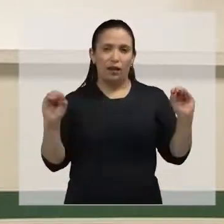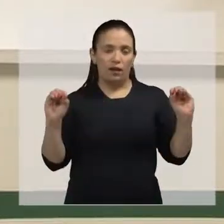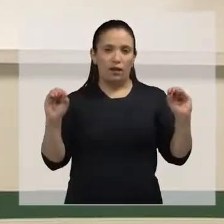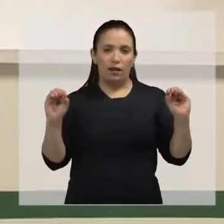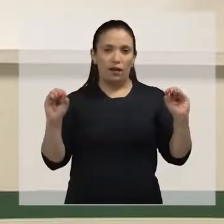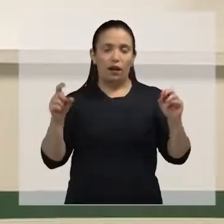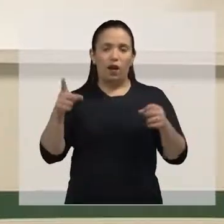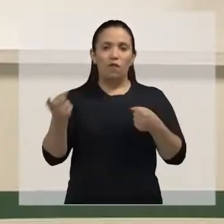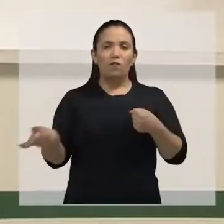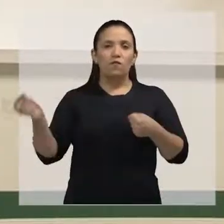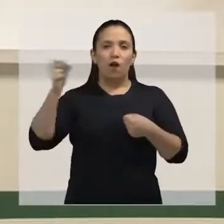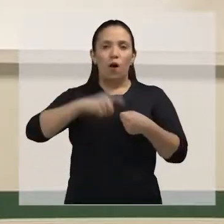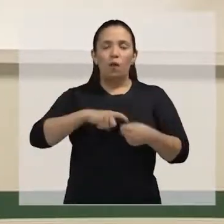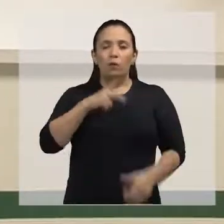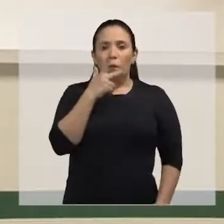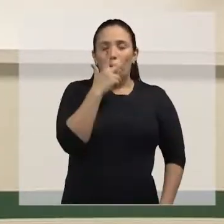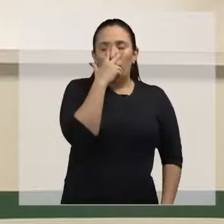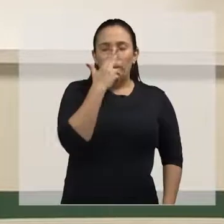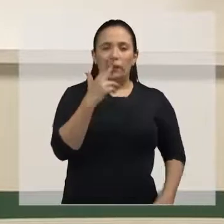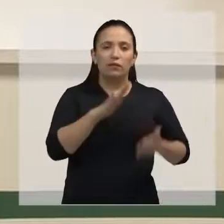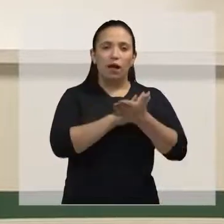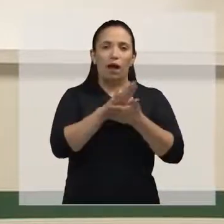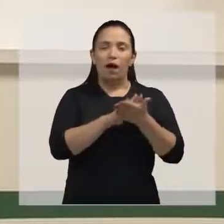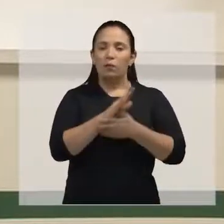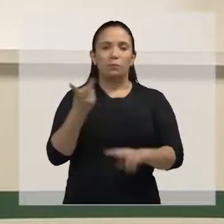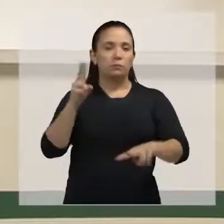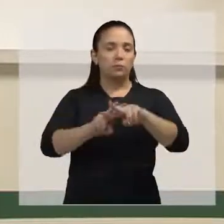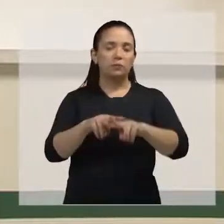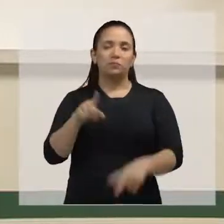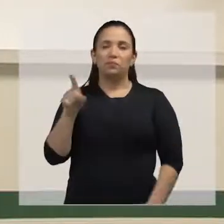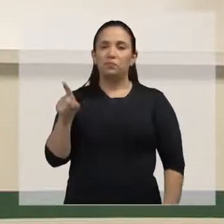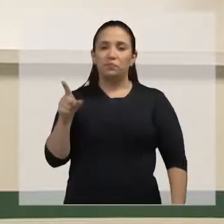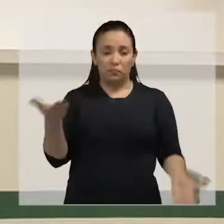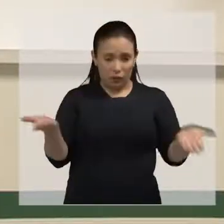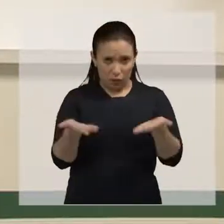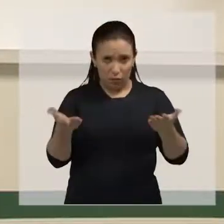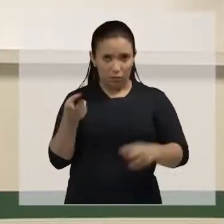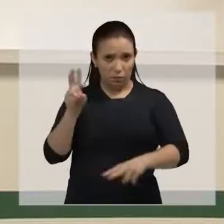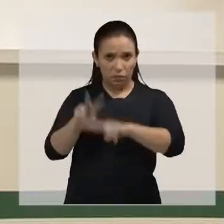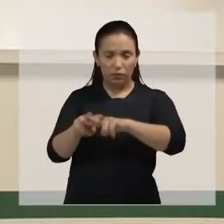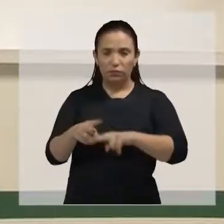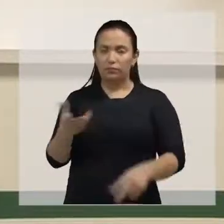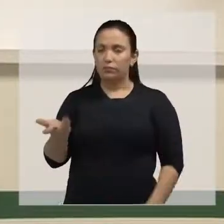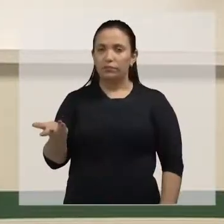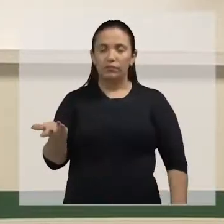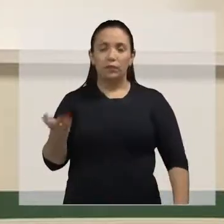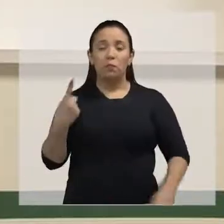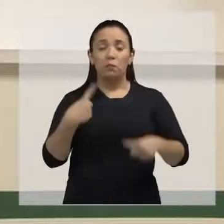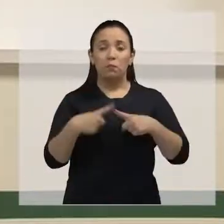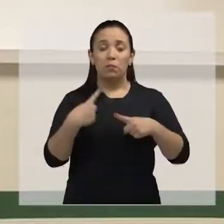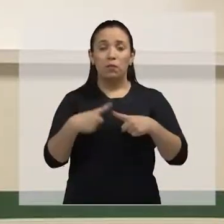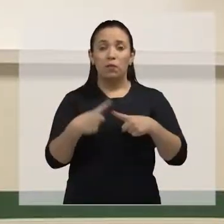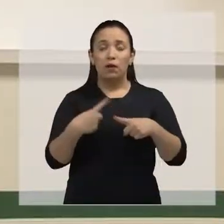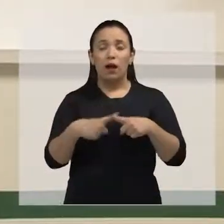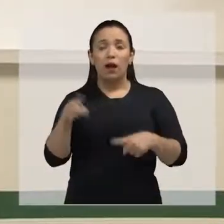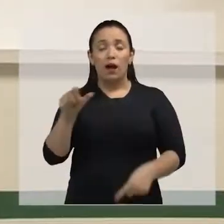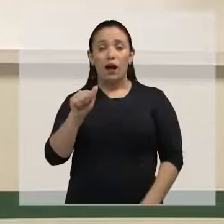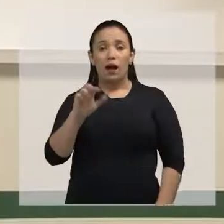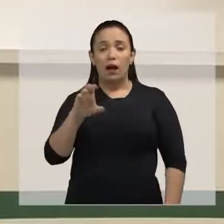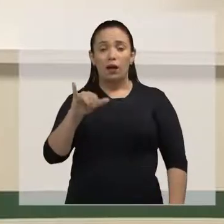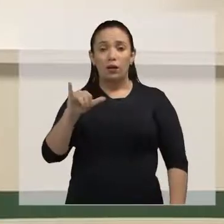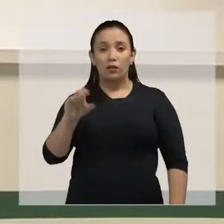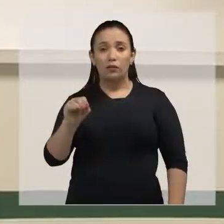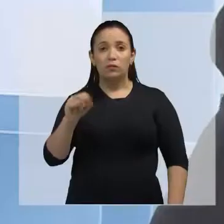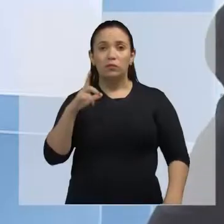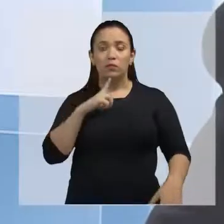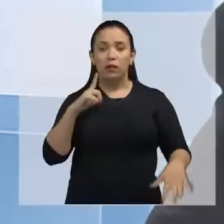É. Tudo zero, ele Tudo volta zero. para a estaca zero. Pois é, você duvida que ele será preso? Hoje, para a justiça de hoje? Ninguém duvida, porque o caso do Aécio é